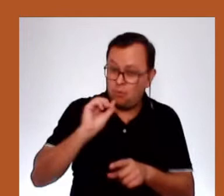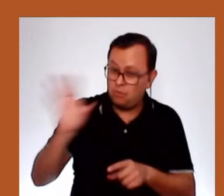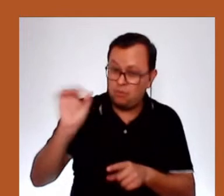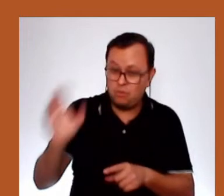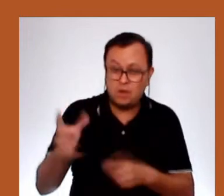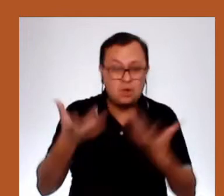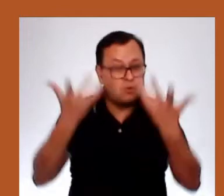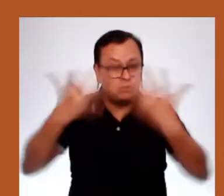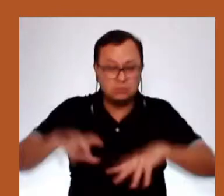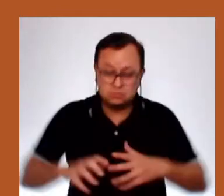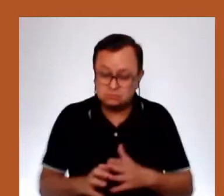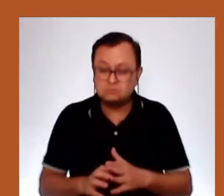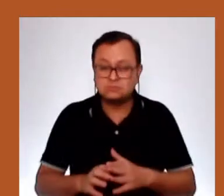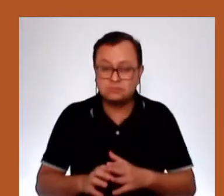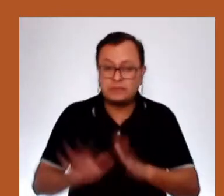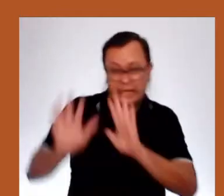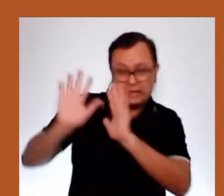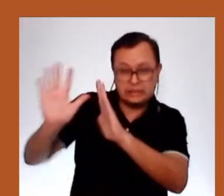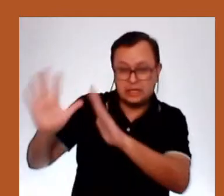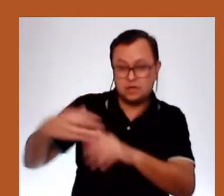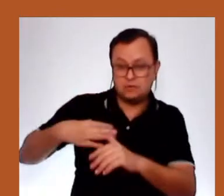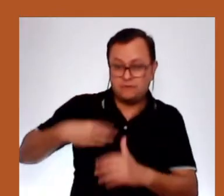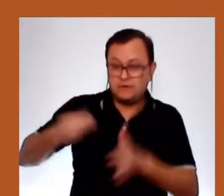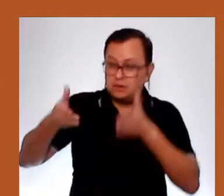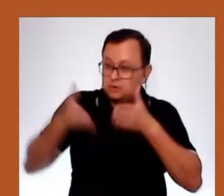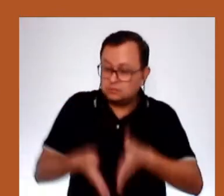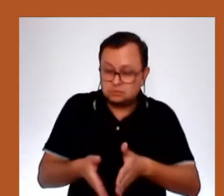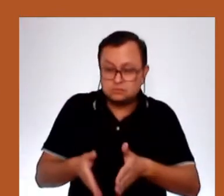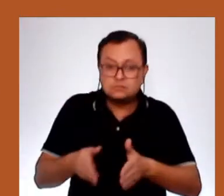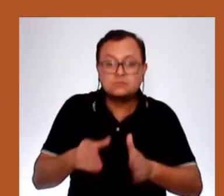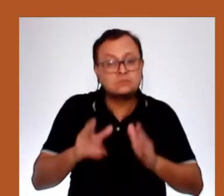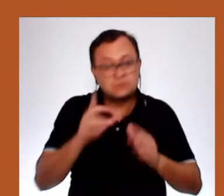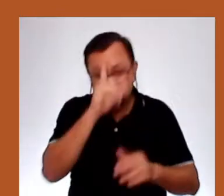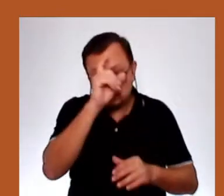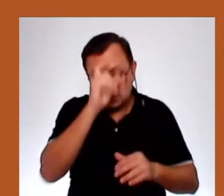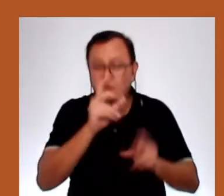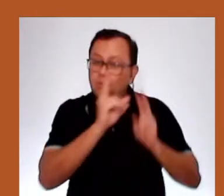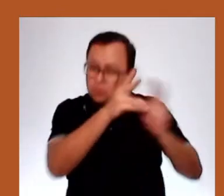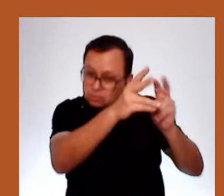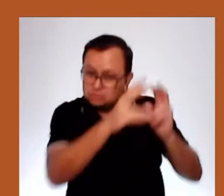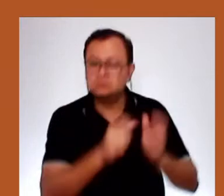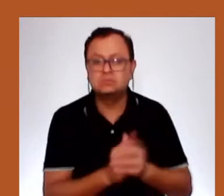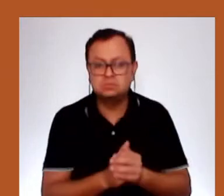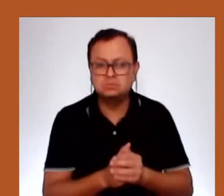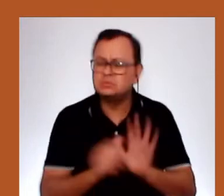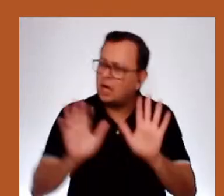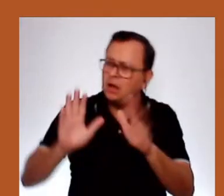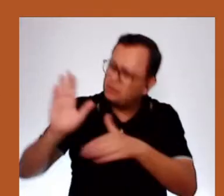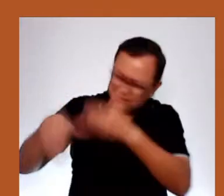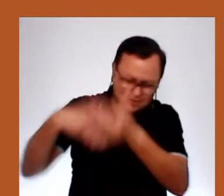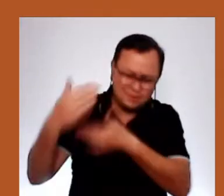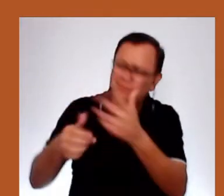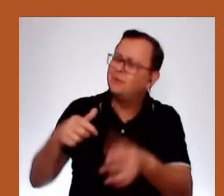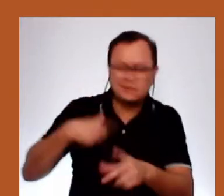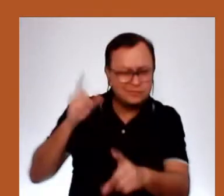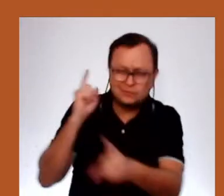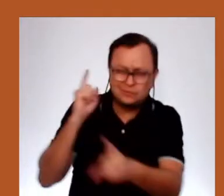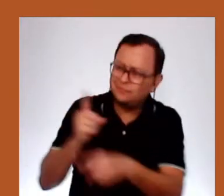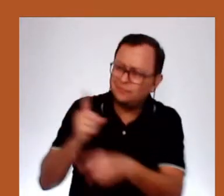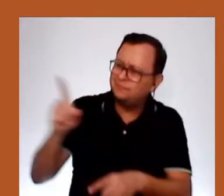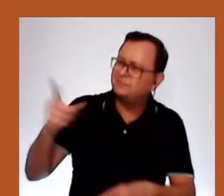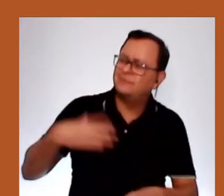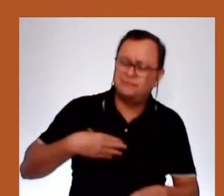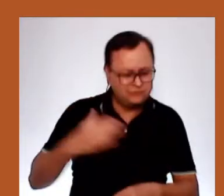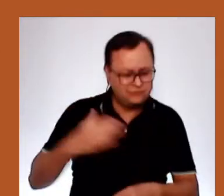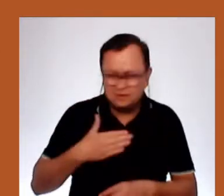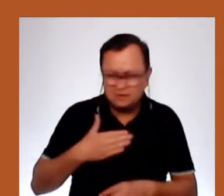e firmar, e ele fala isso, né? Depois eu resolvo isso. A gente vai ter tempo para resolver,